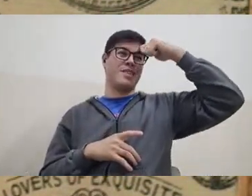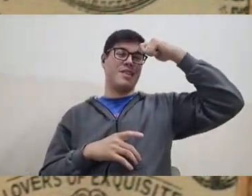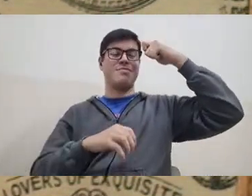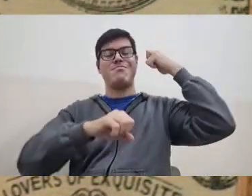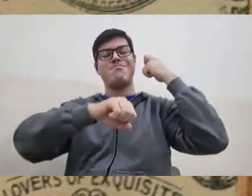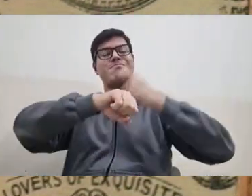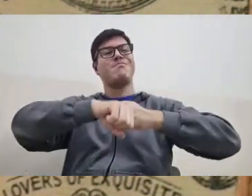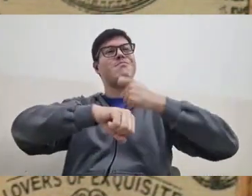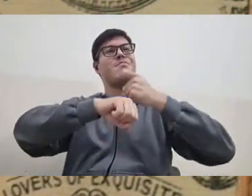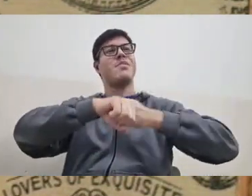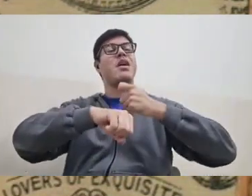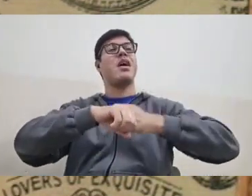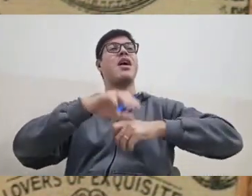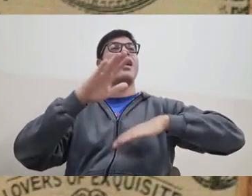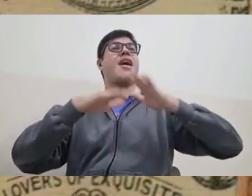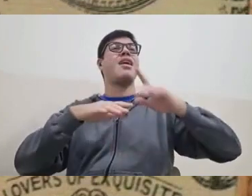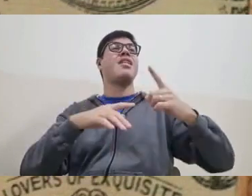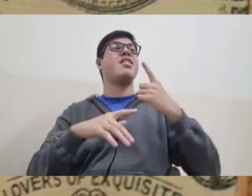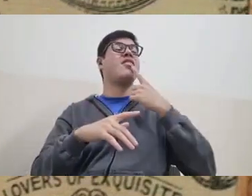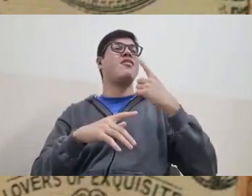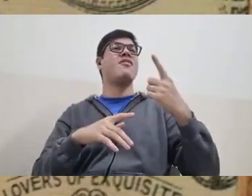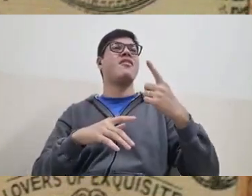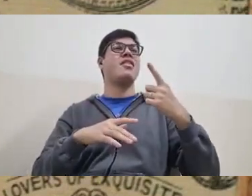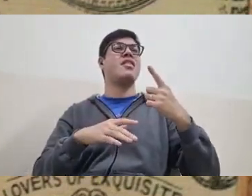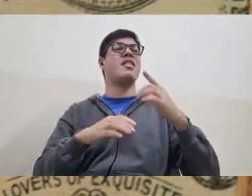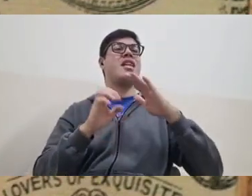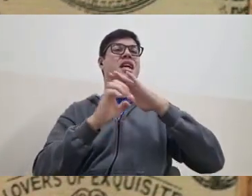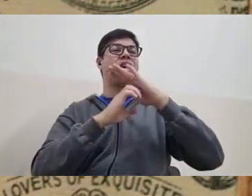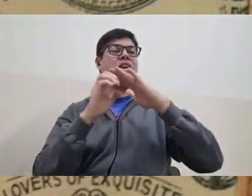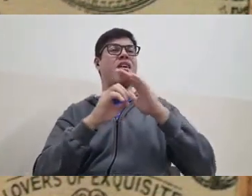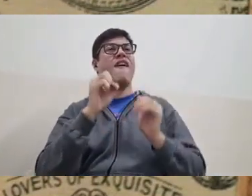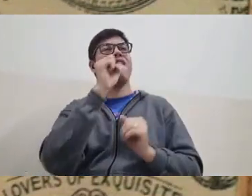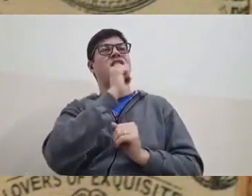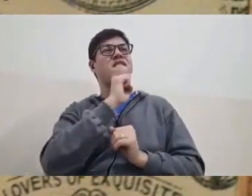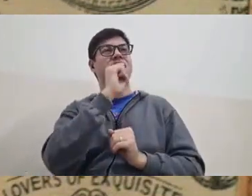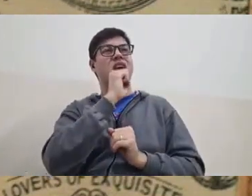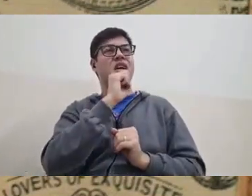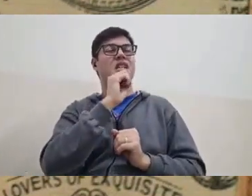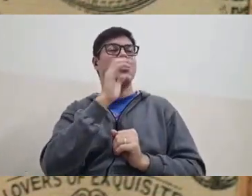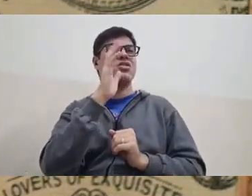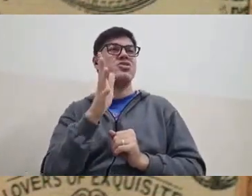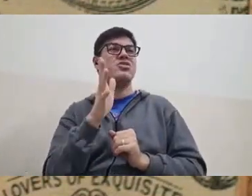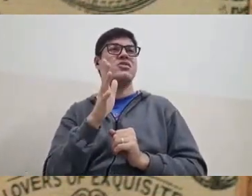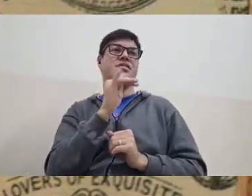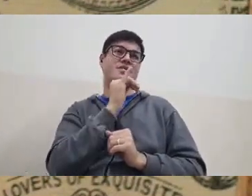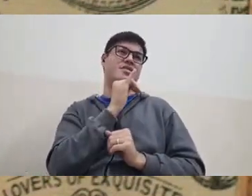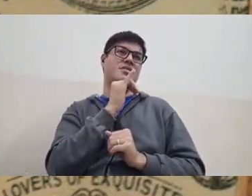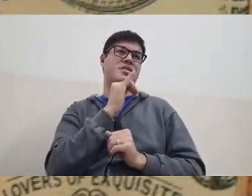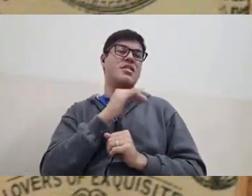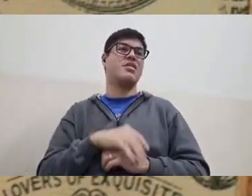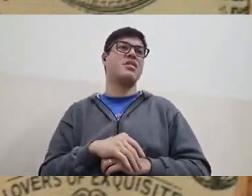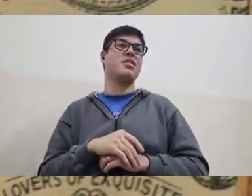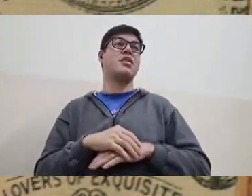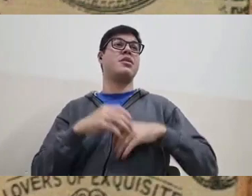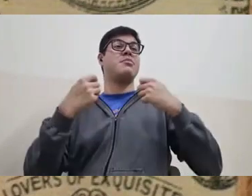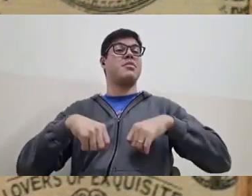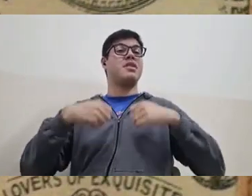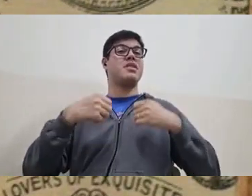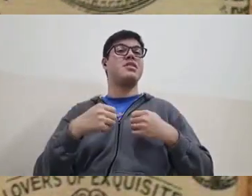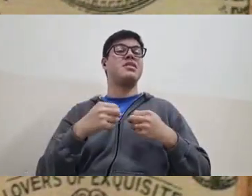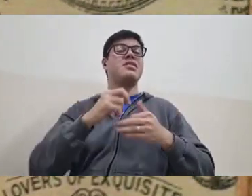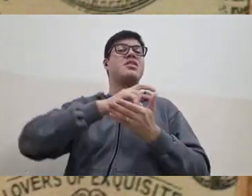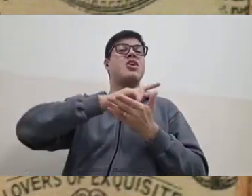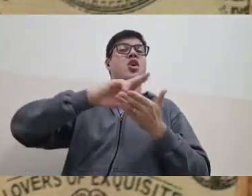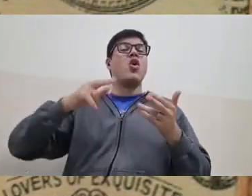ele fala umas coisas que a empresa muita Velha até já tá lá precisa de um